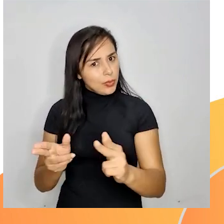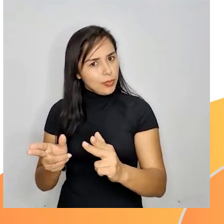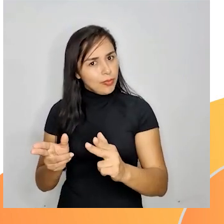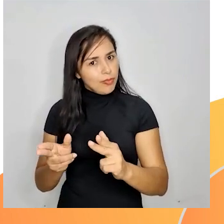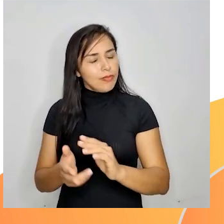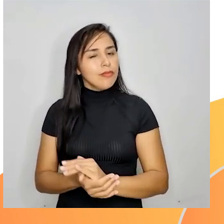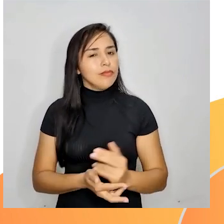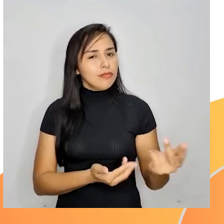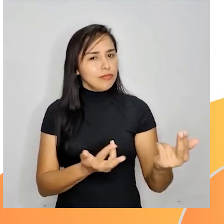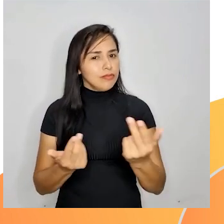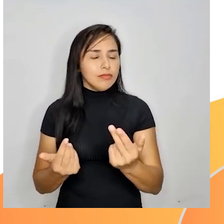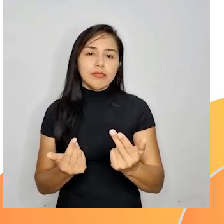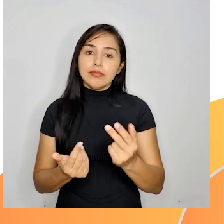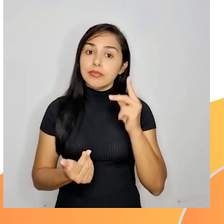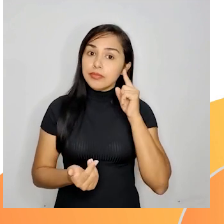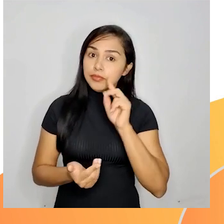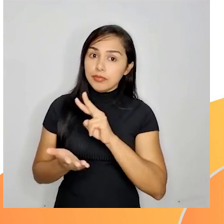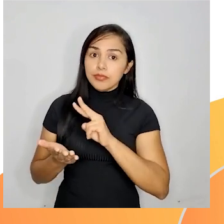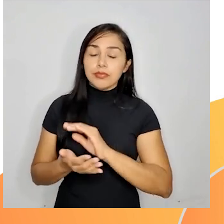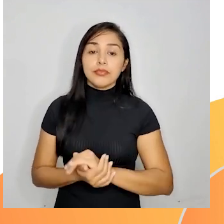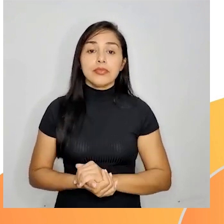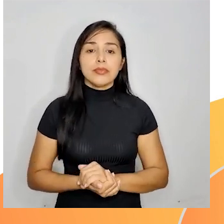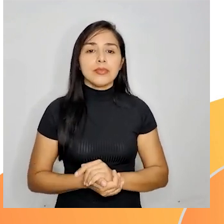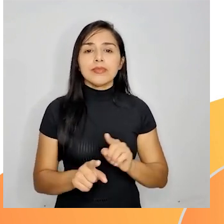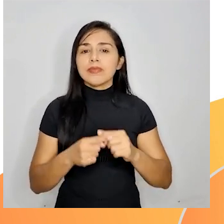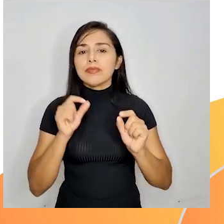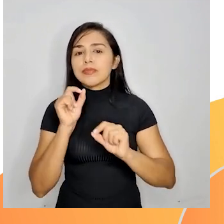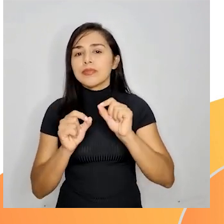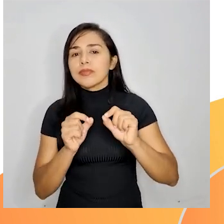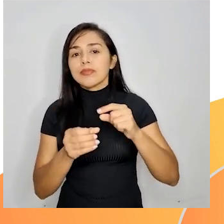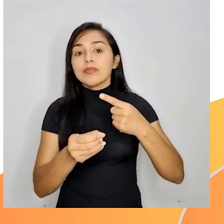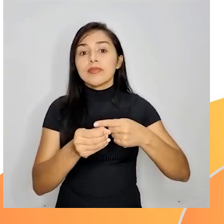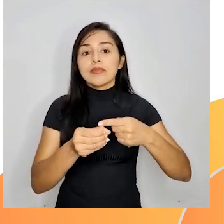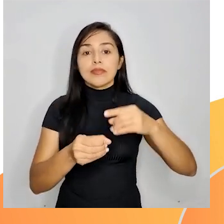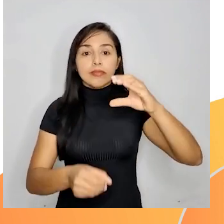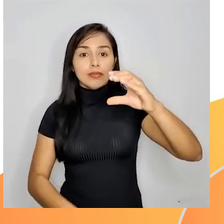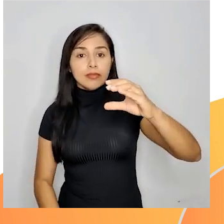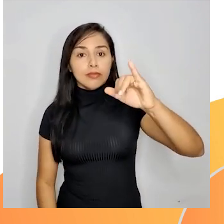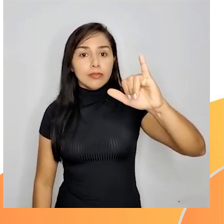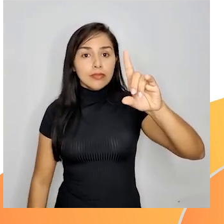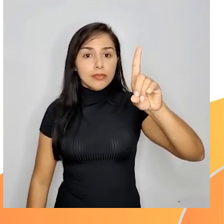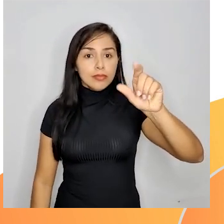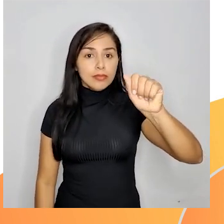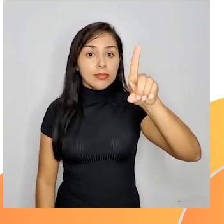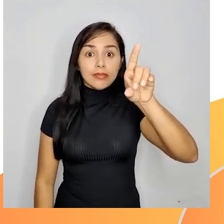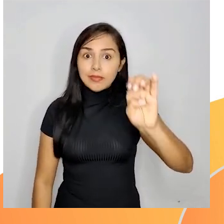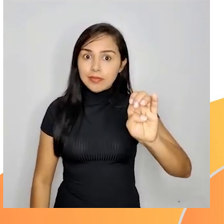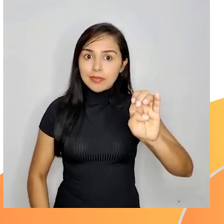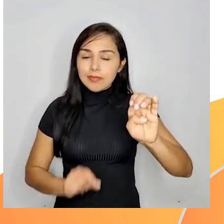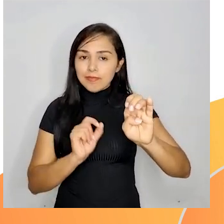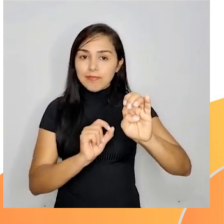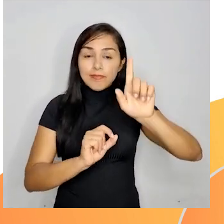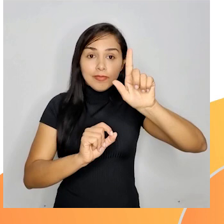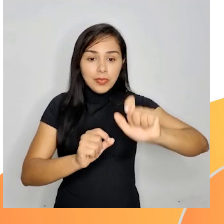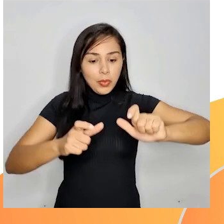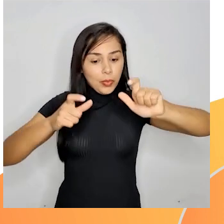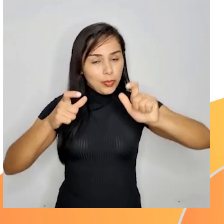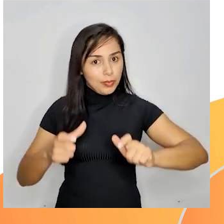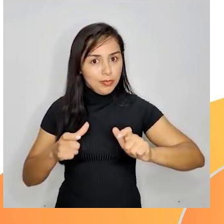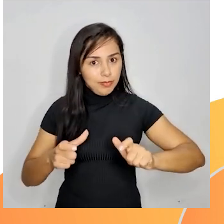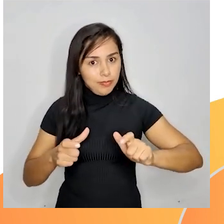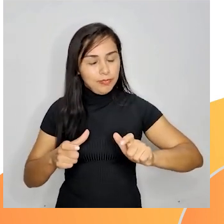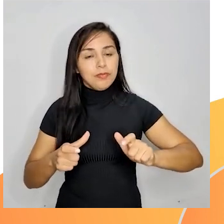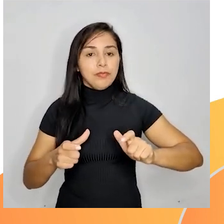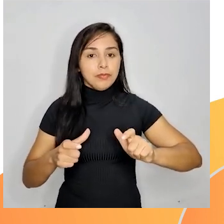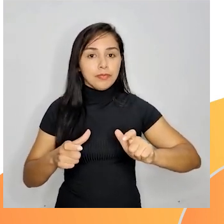só. Afinal, o que é uma cidade? Uma cidade é um espaço, é um local